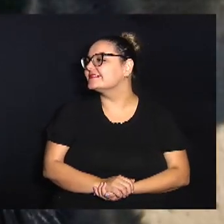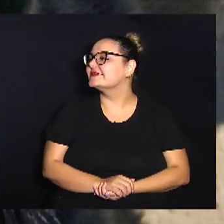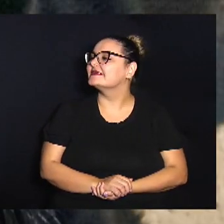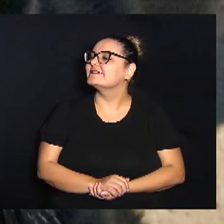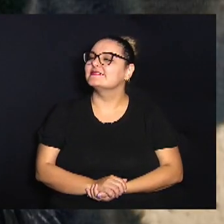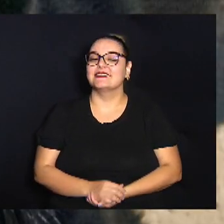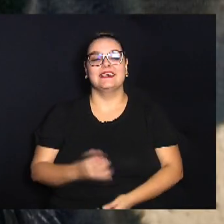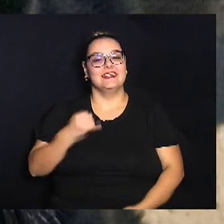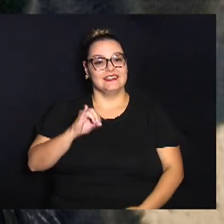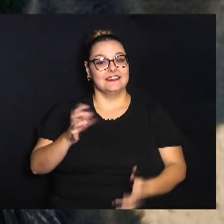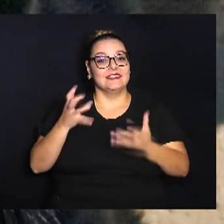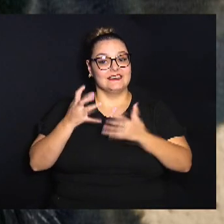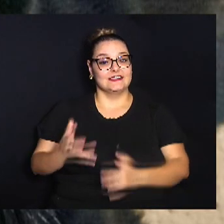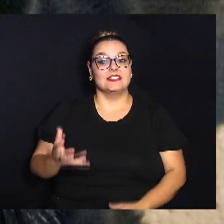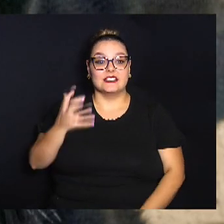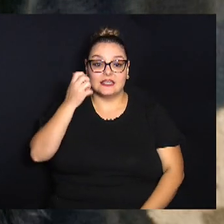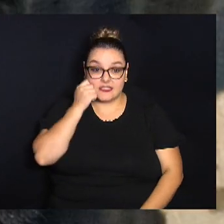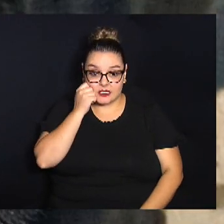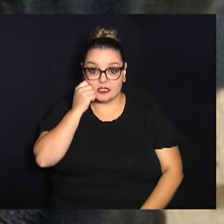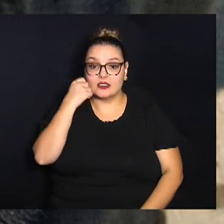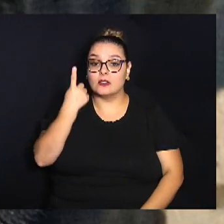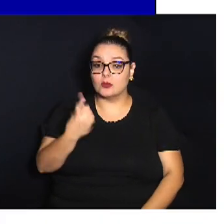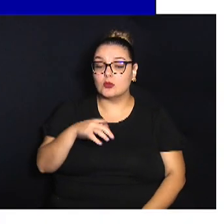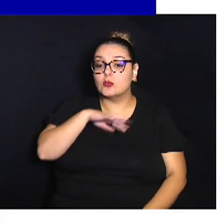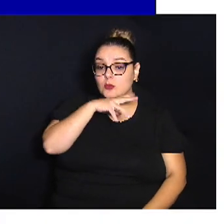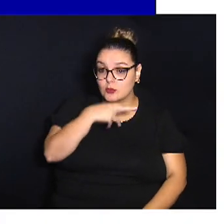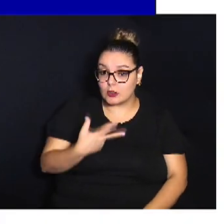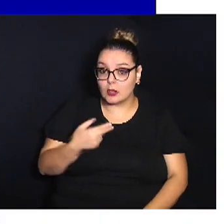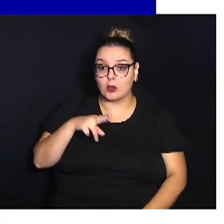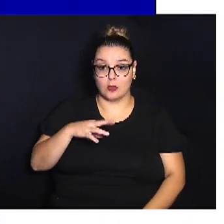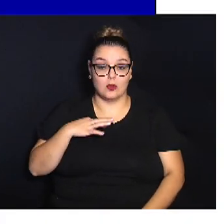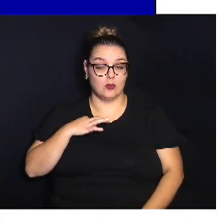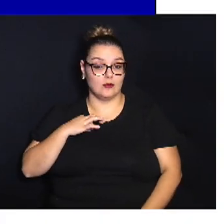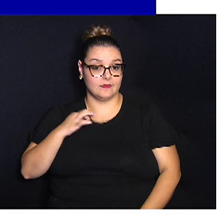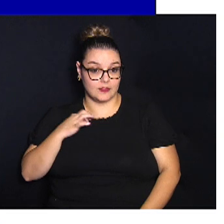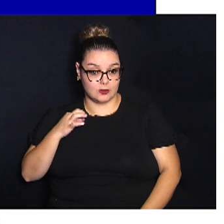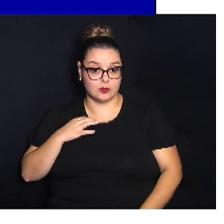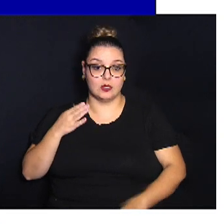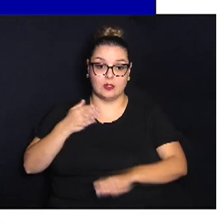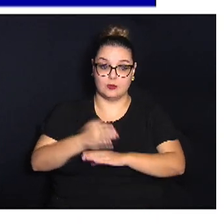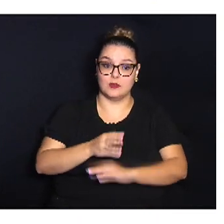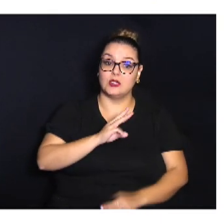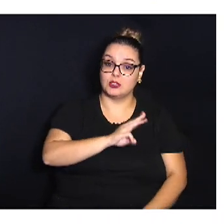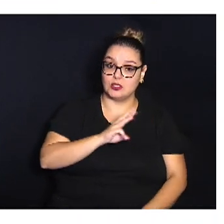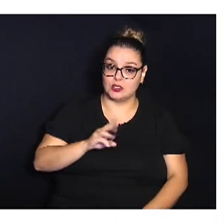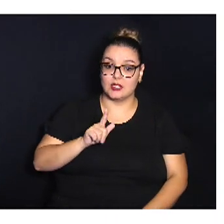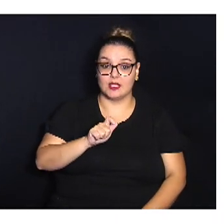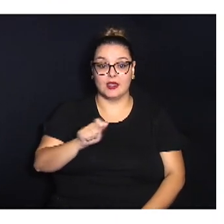Se você quiser adotar um animal ou ser voluntário, acesse o site